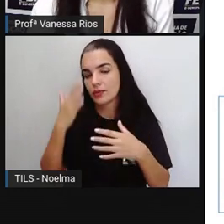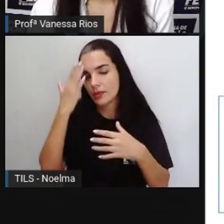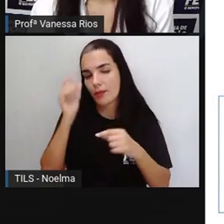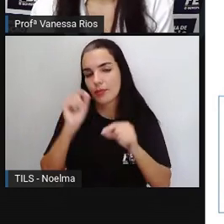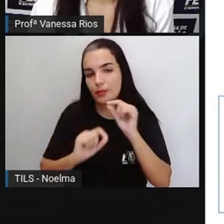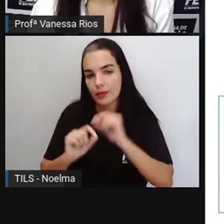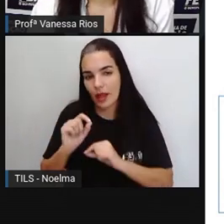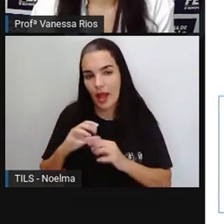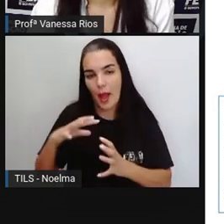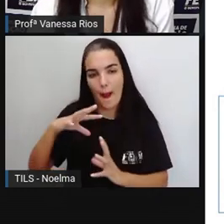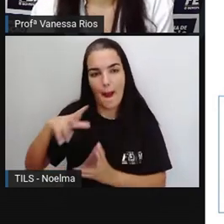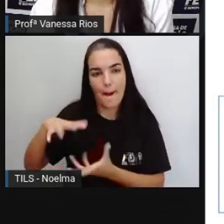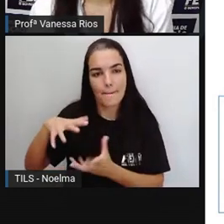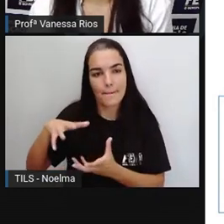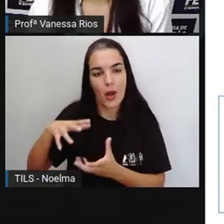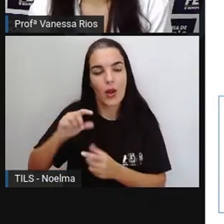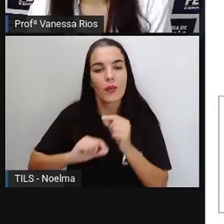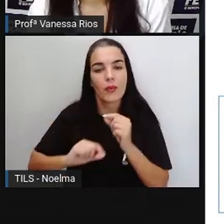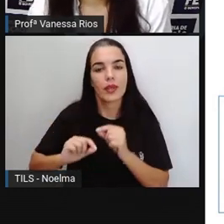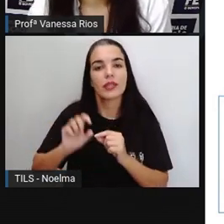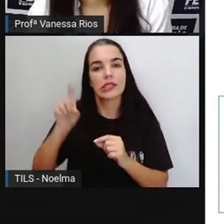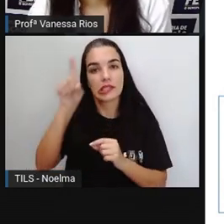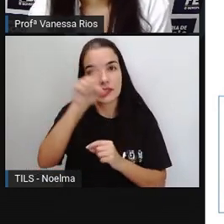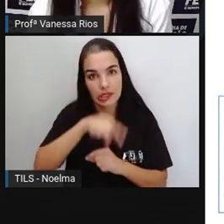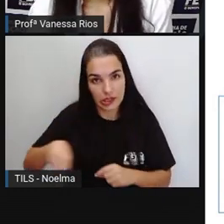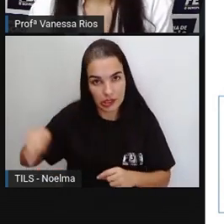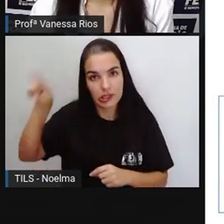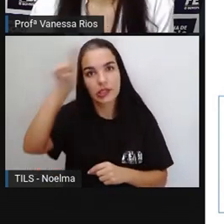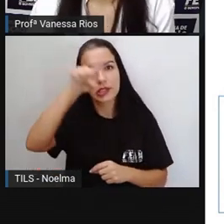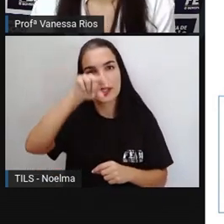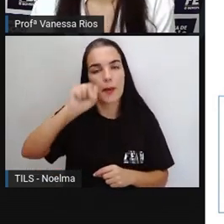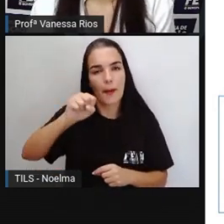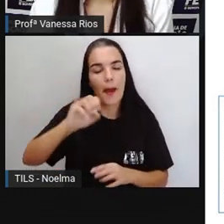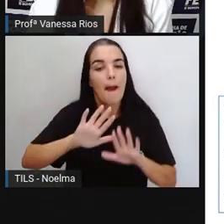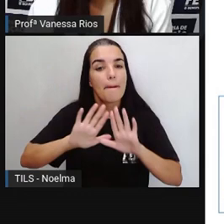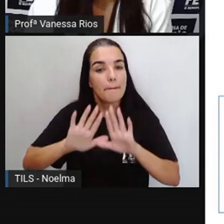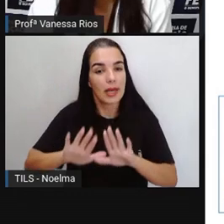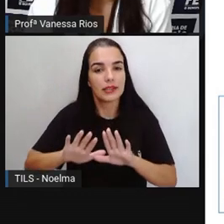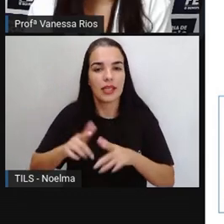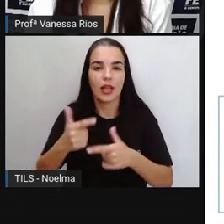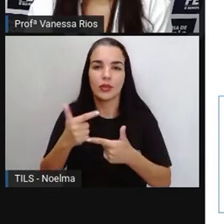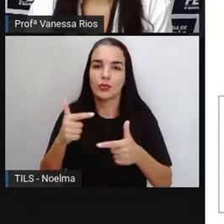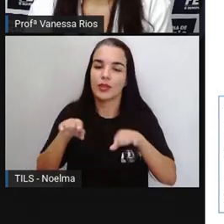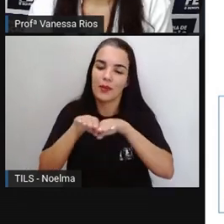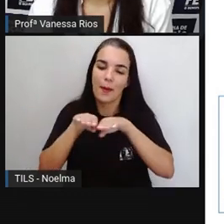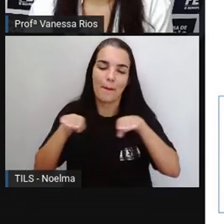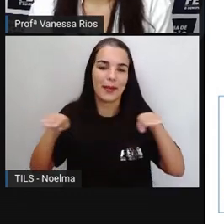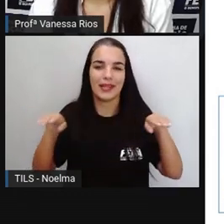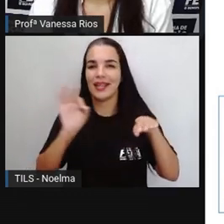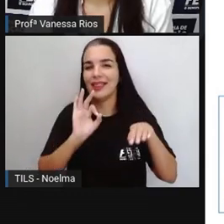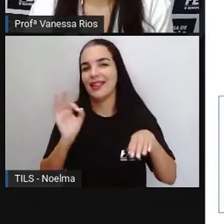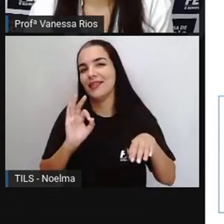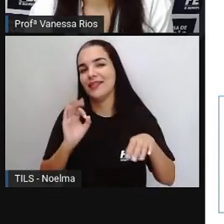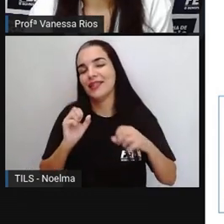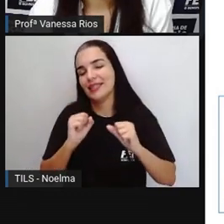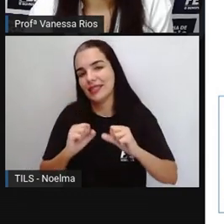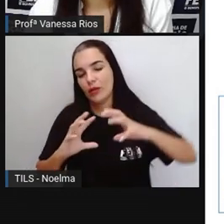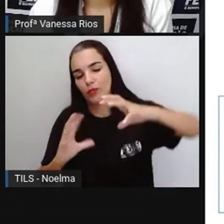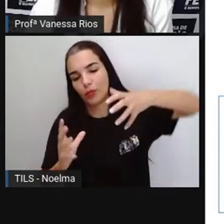que a bola de futebol representa sim uma esfera, mas que a esfera não é uma figura